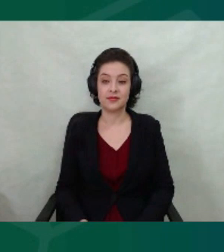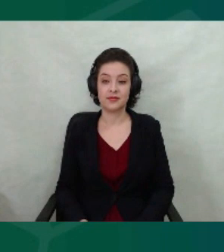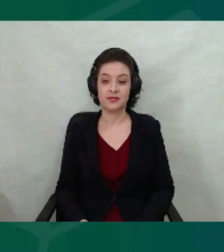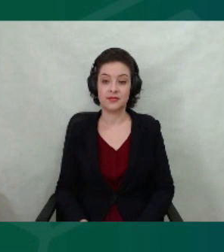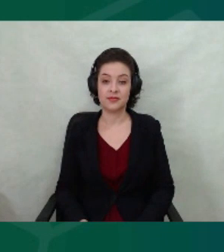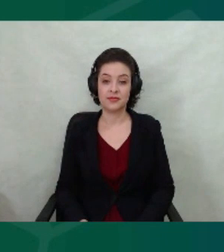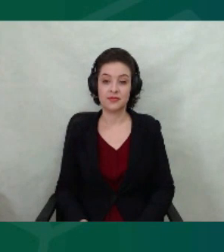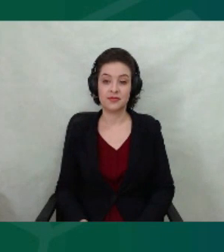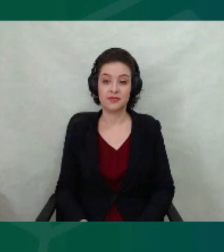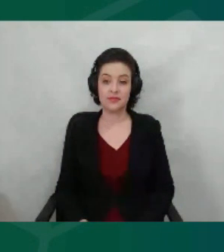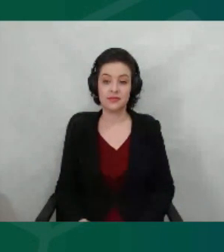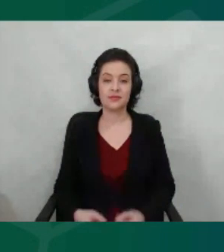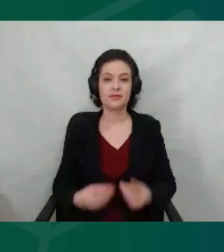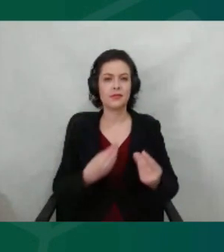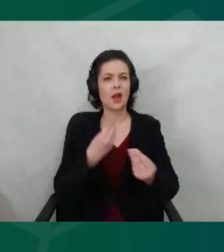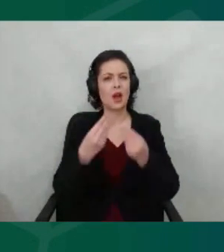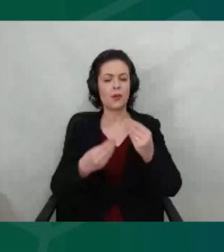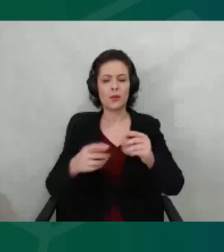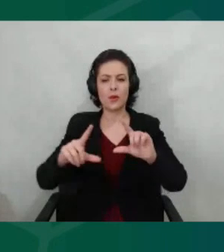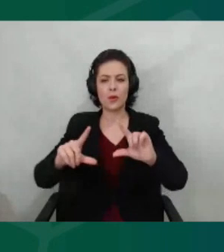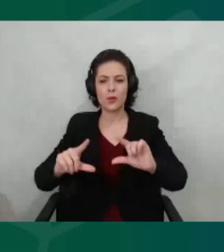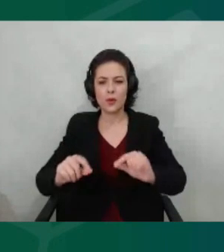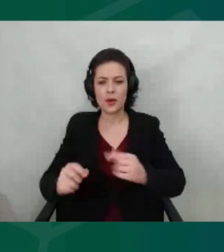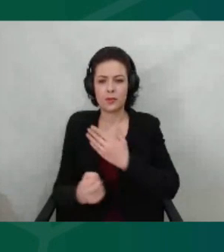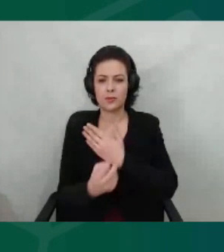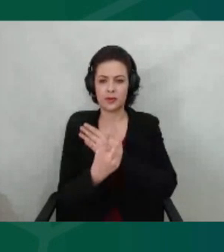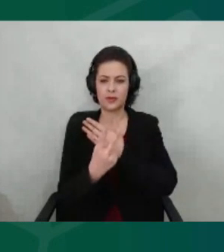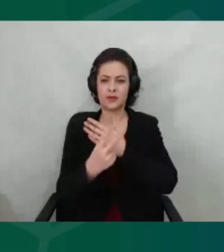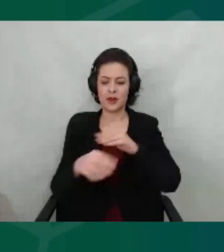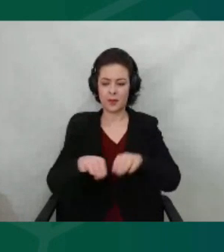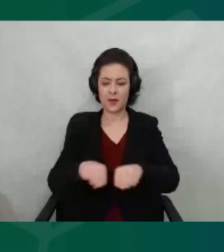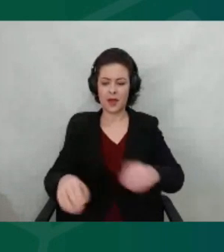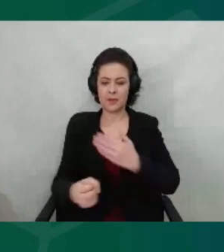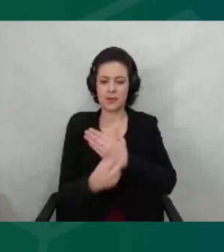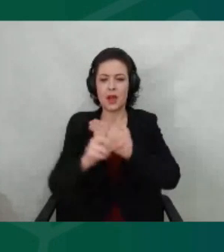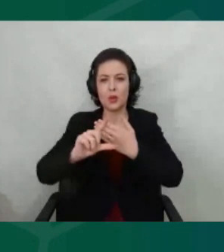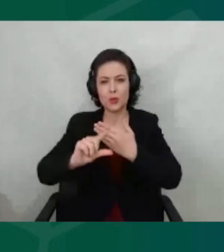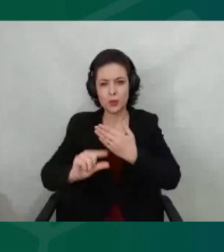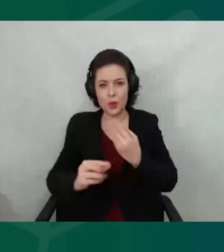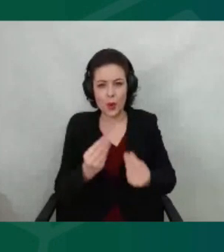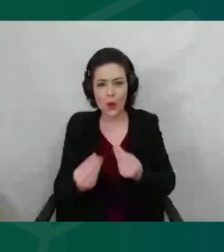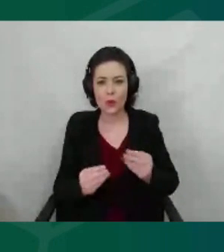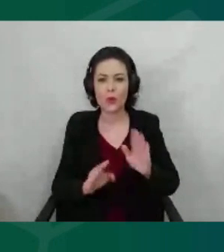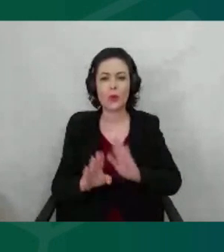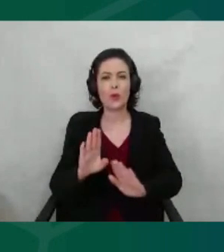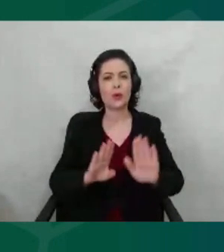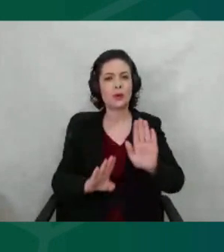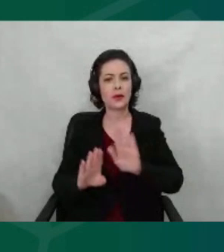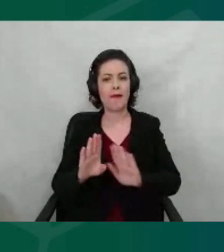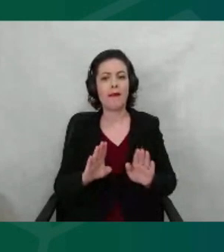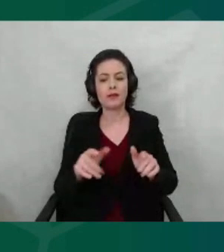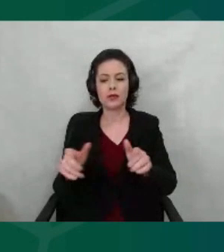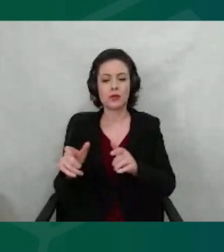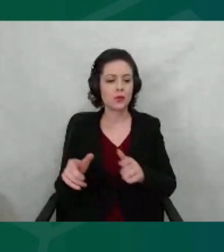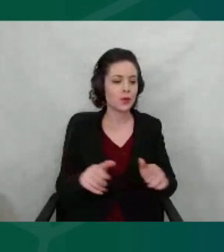Então, o que fazer para reduzir aí os agentes infecciosos nas superfícies, né? Quais os cuidados ambientais que a gente tem que ter,